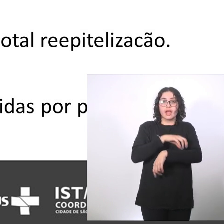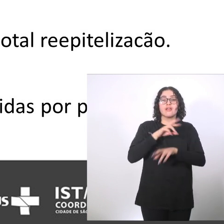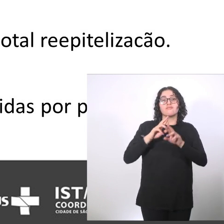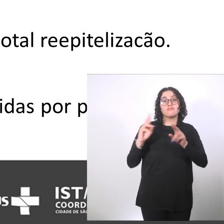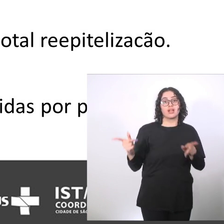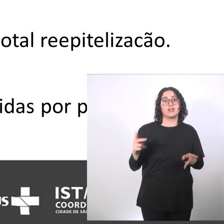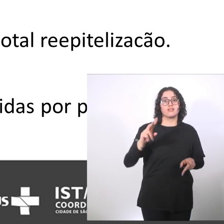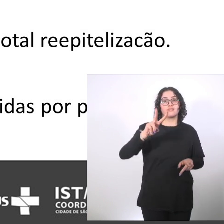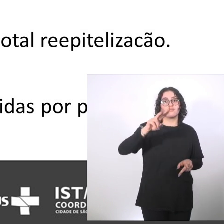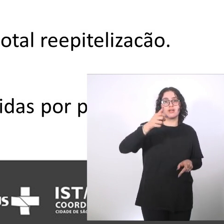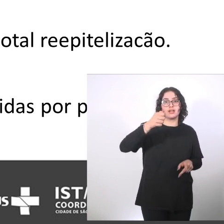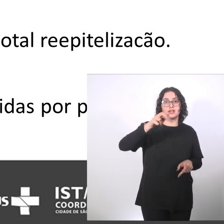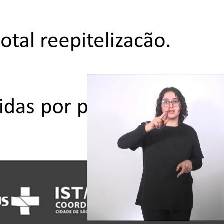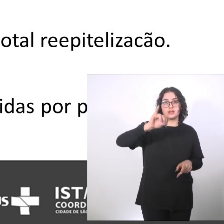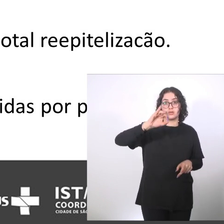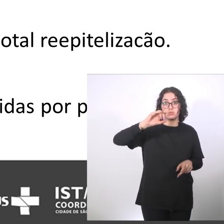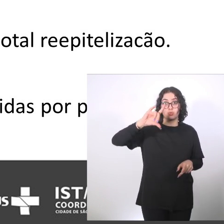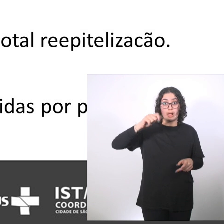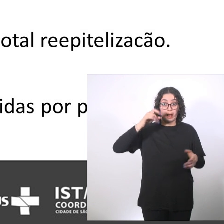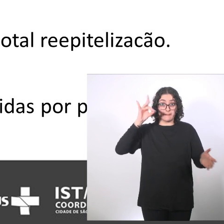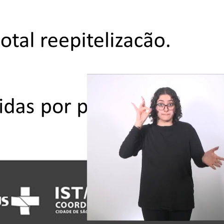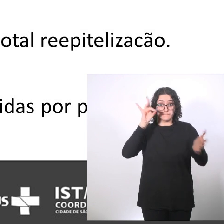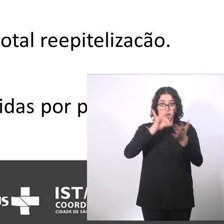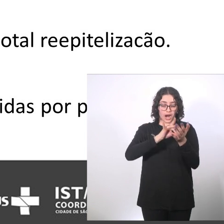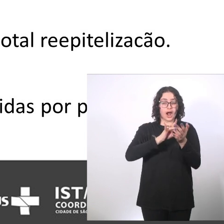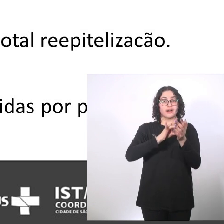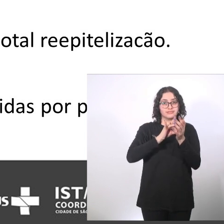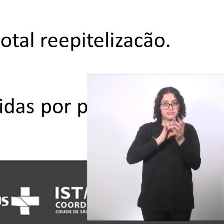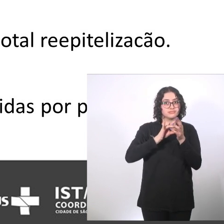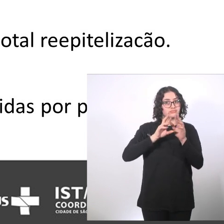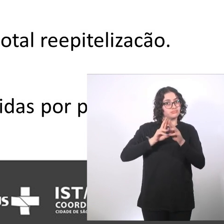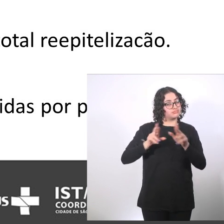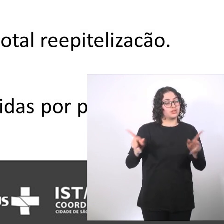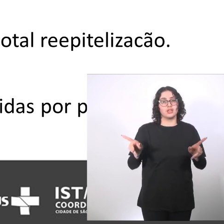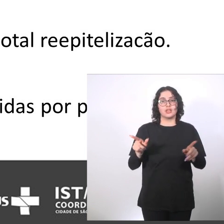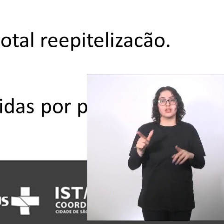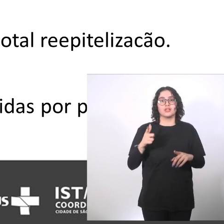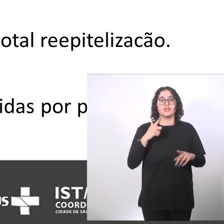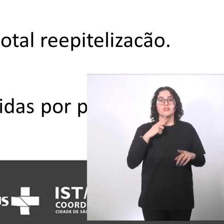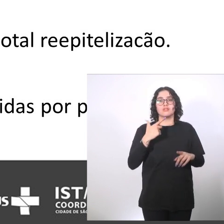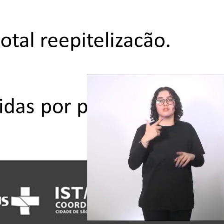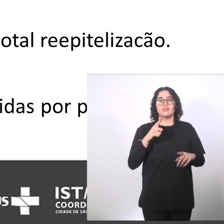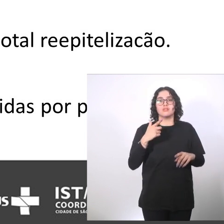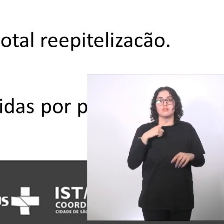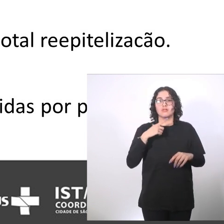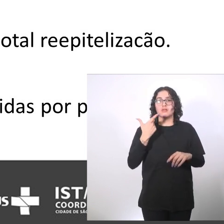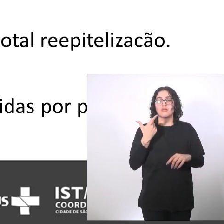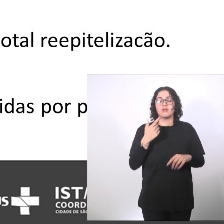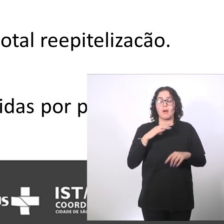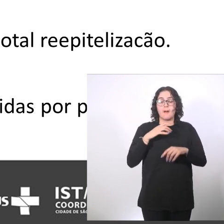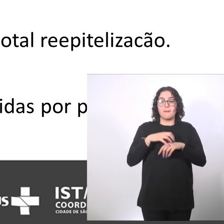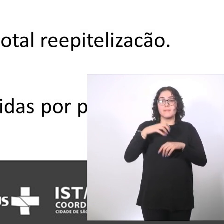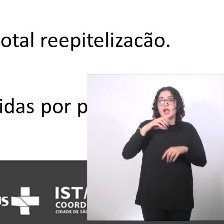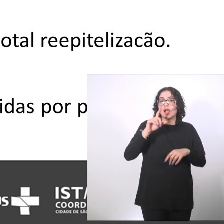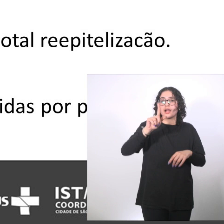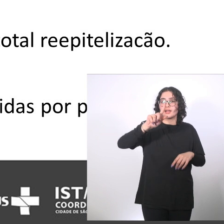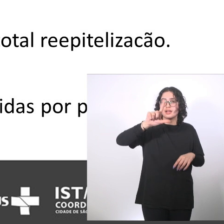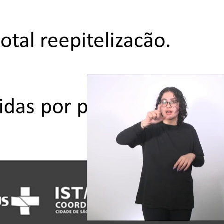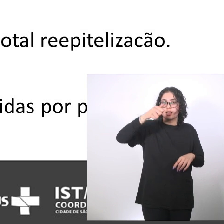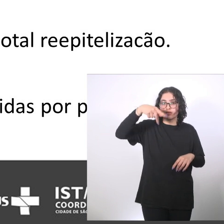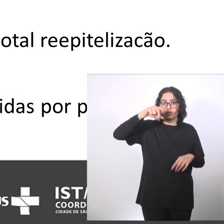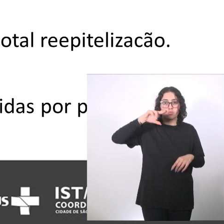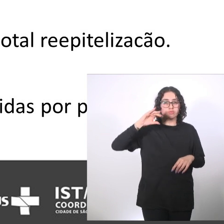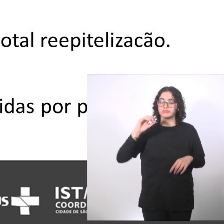varíola verdadeira, que não costuma apresentar aumentos dos gânglios linfáticos.